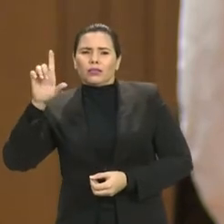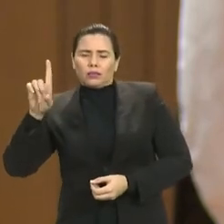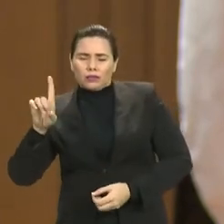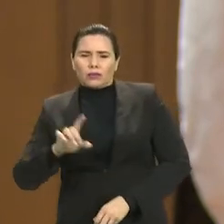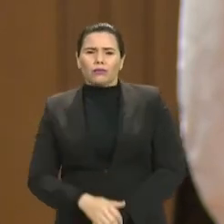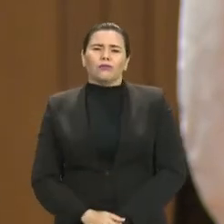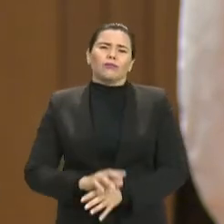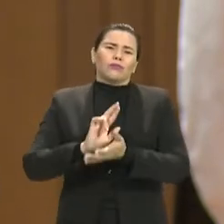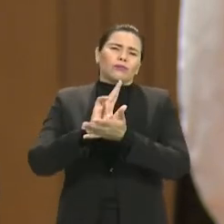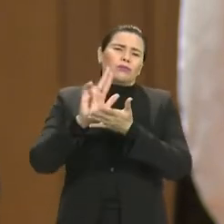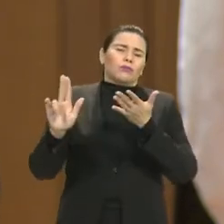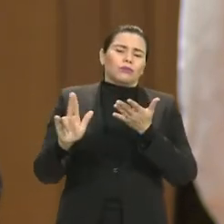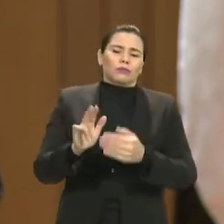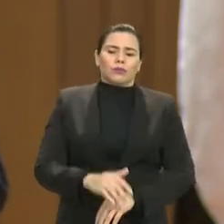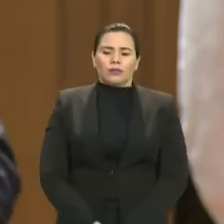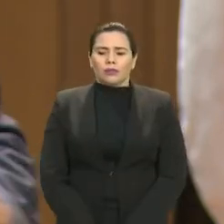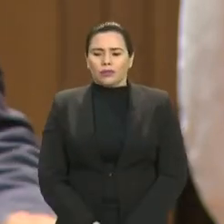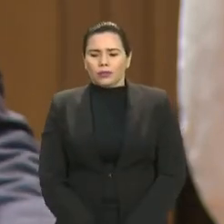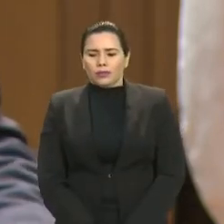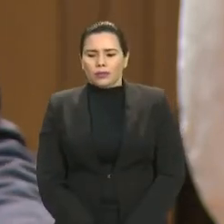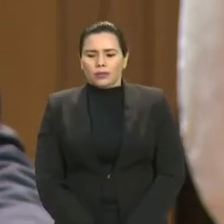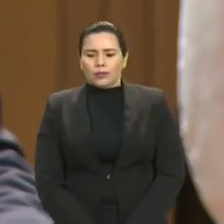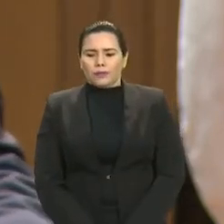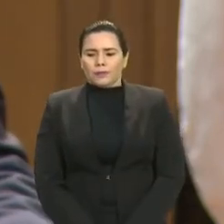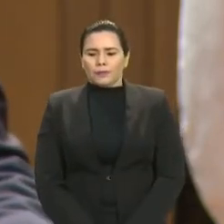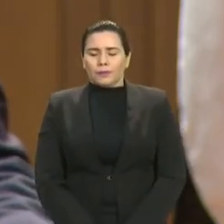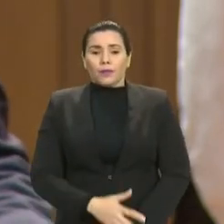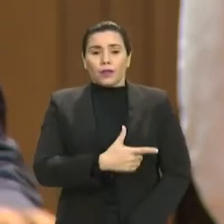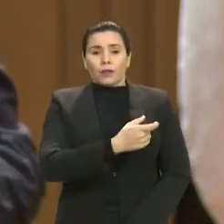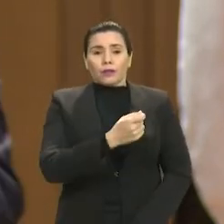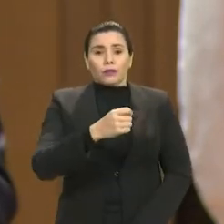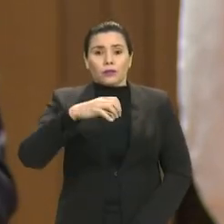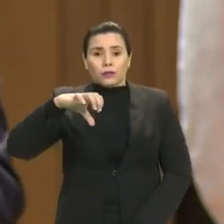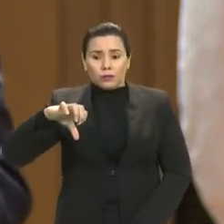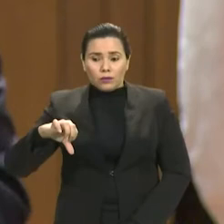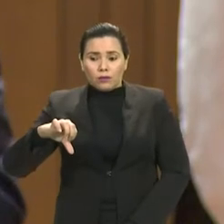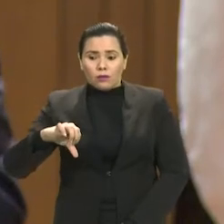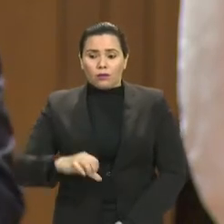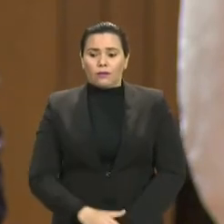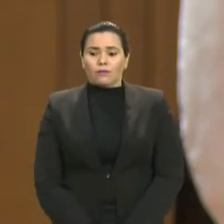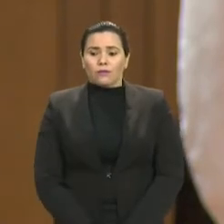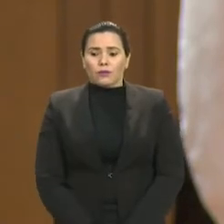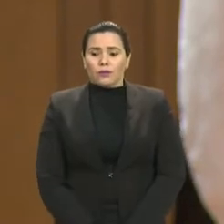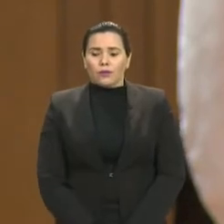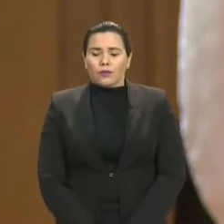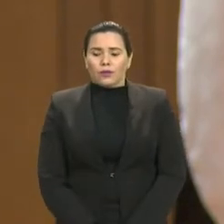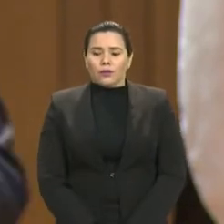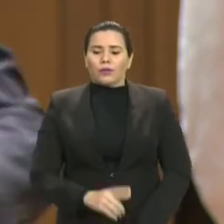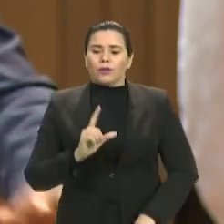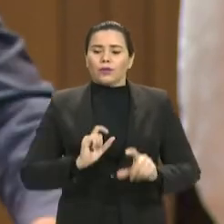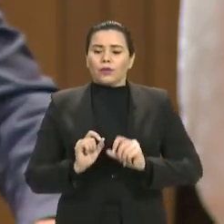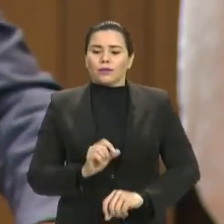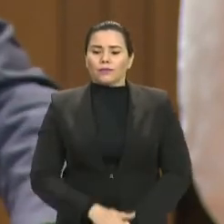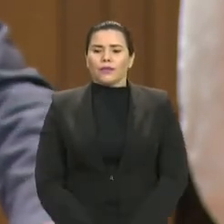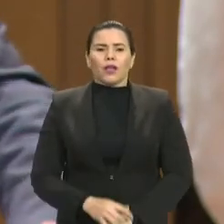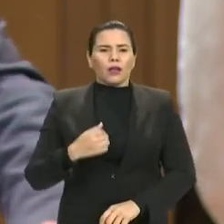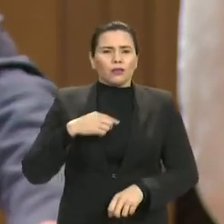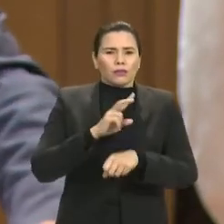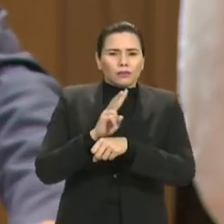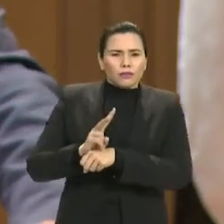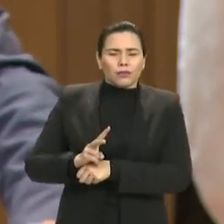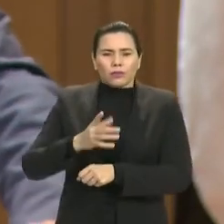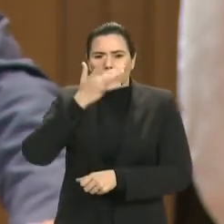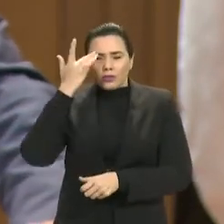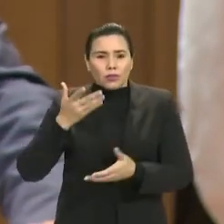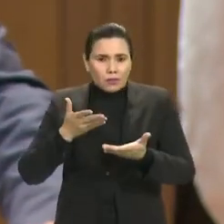de 2009 na Assembleia Legislativa do Estado do Maranhão. Em defesa dos aprovados, para que eles pudessem ser nomeados. E